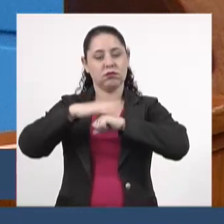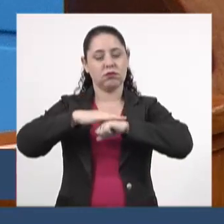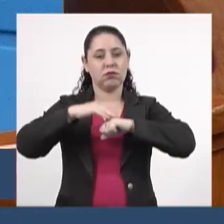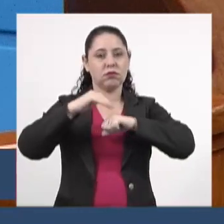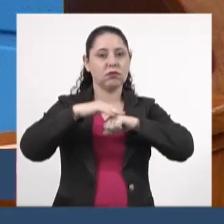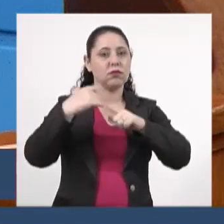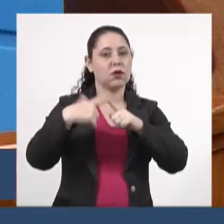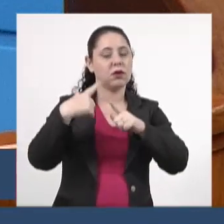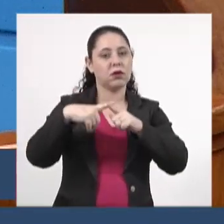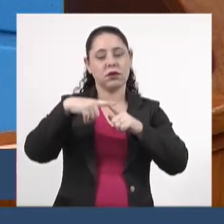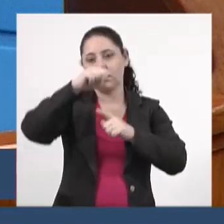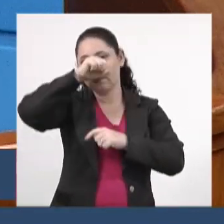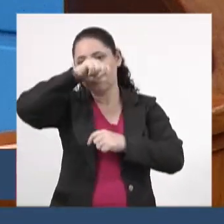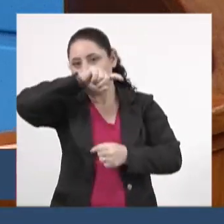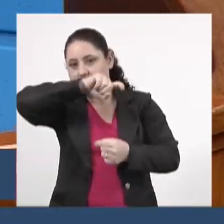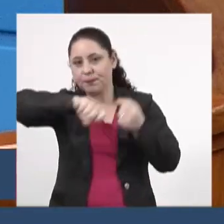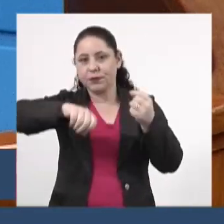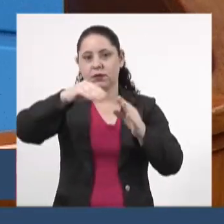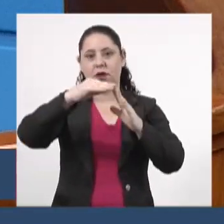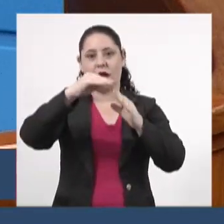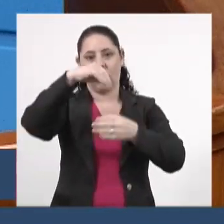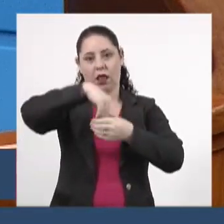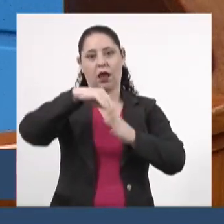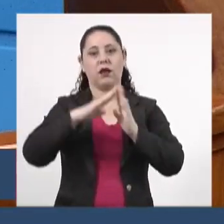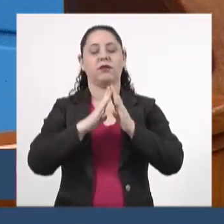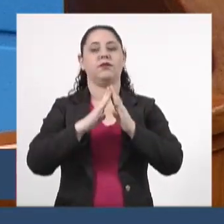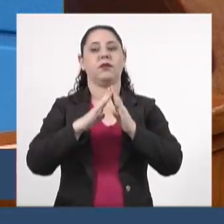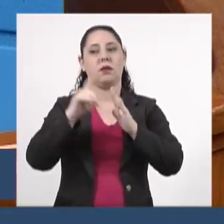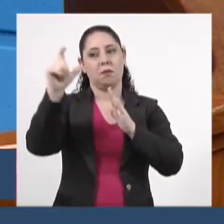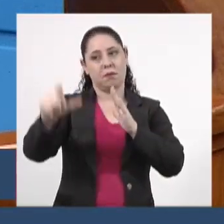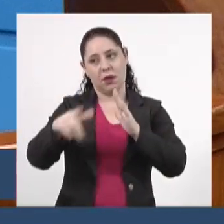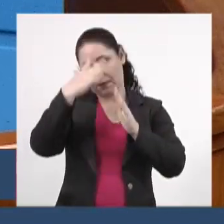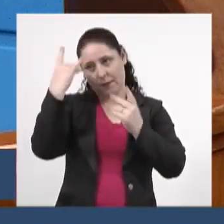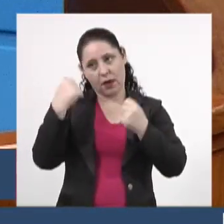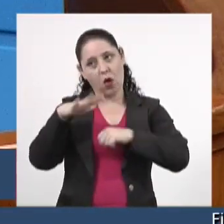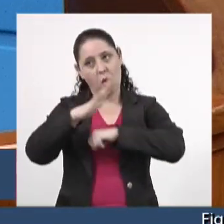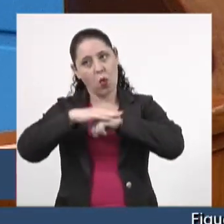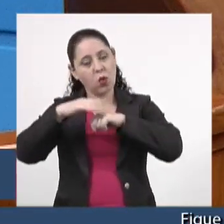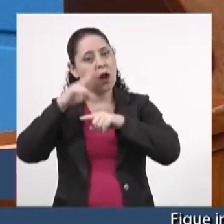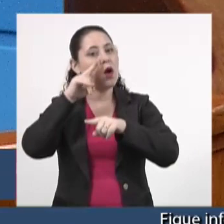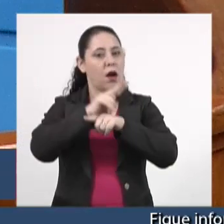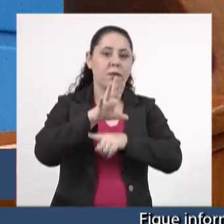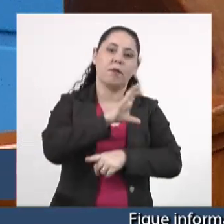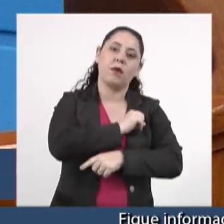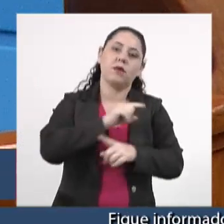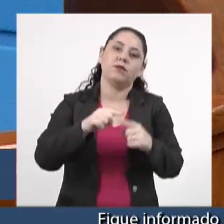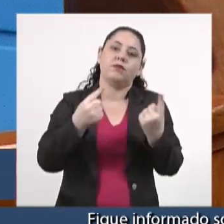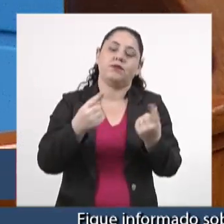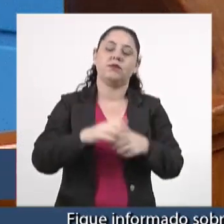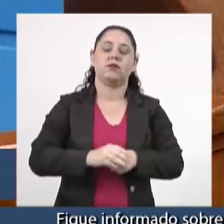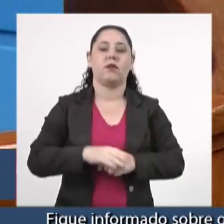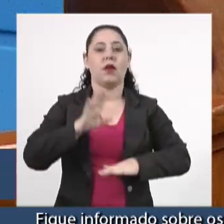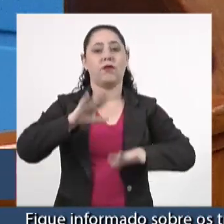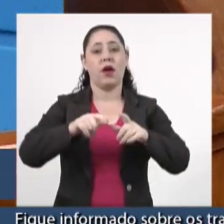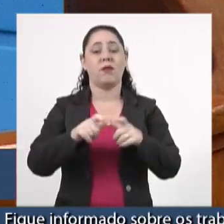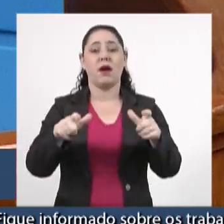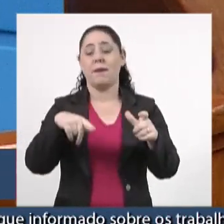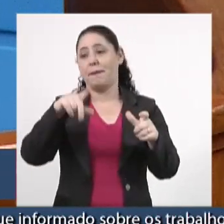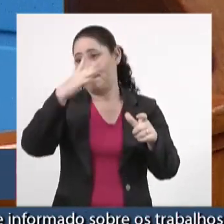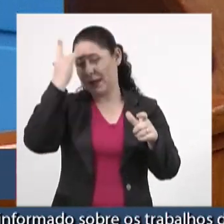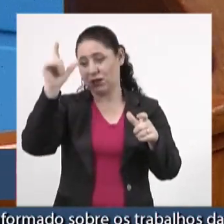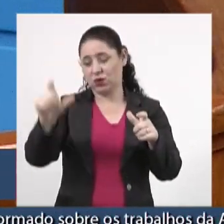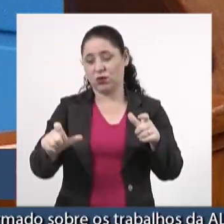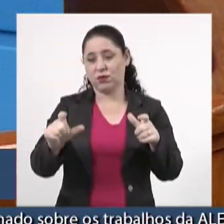elas sofreram um abuso sexual dentro da sua própria casa, por alguém que deveria amá-la e protegê-la. Né, em sua grande maioria, aquela pessoa